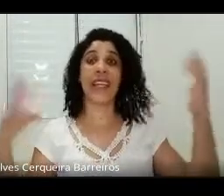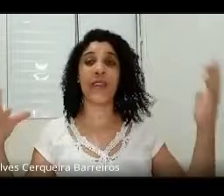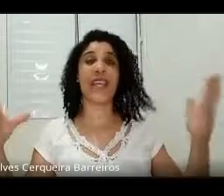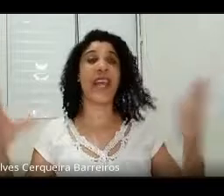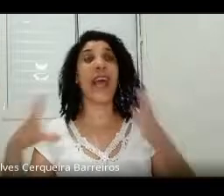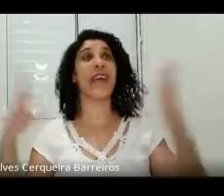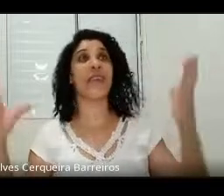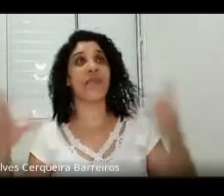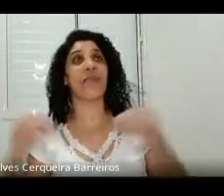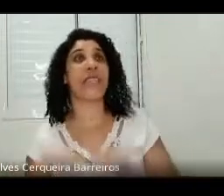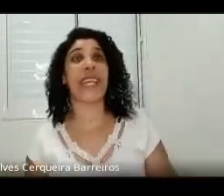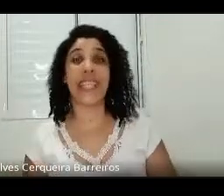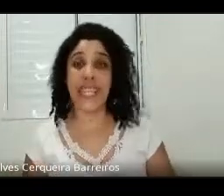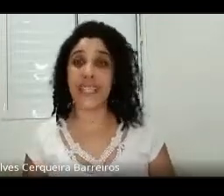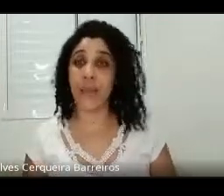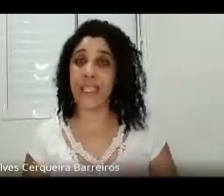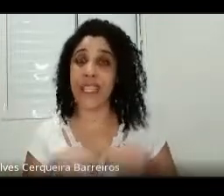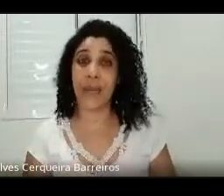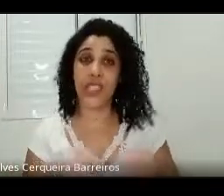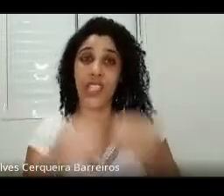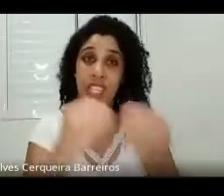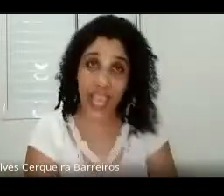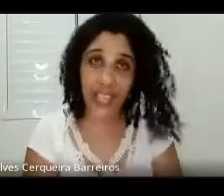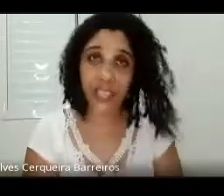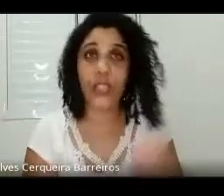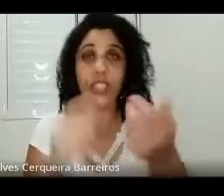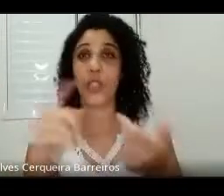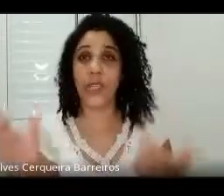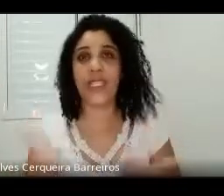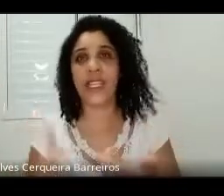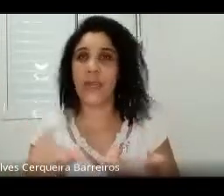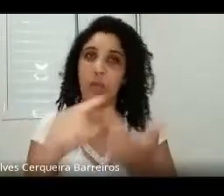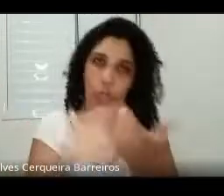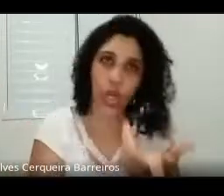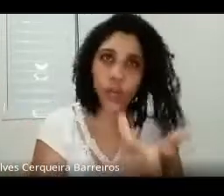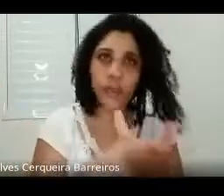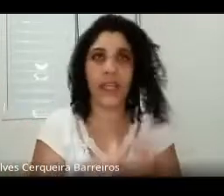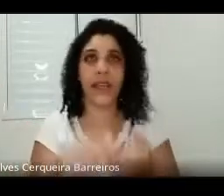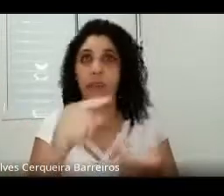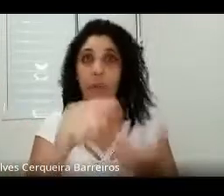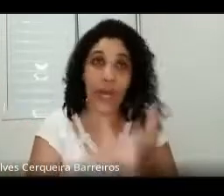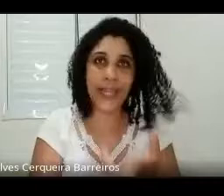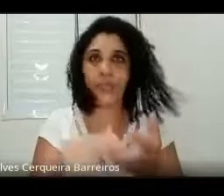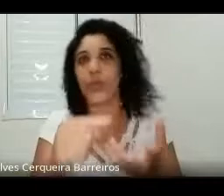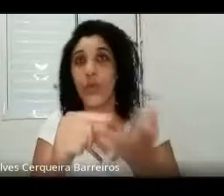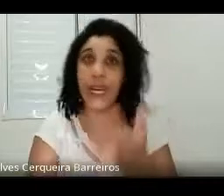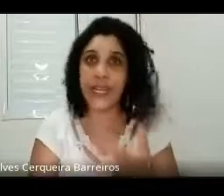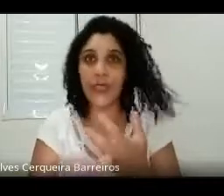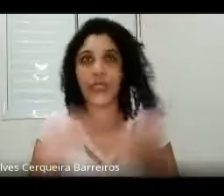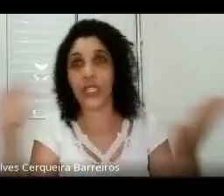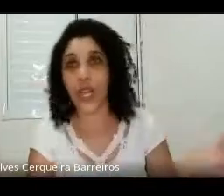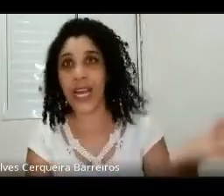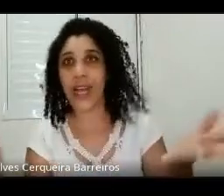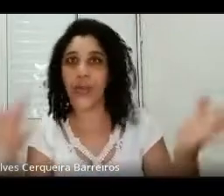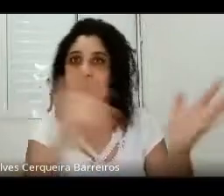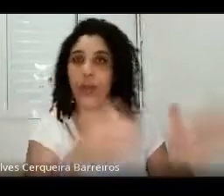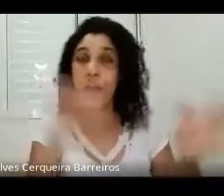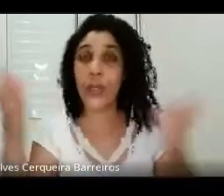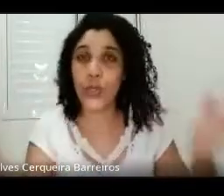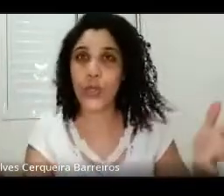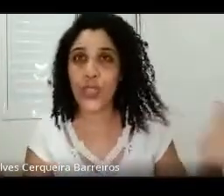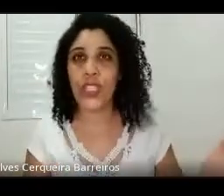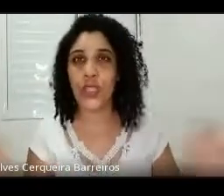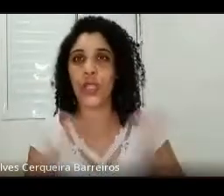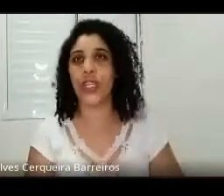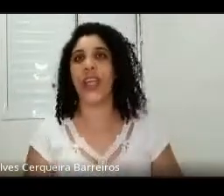E aí na universidade, queria saber exatamente quem, tipo assim, queria saber o nome, quando, o ano, em que local o